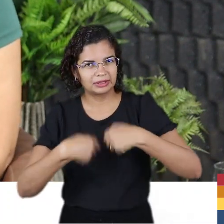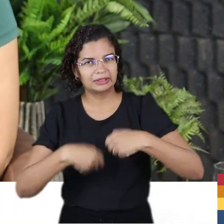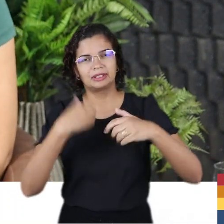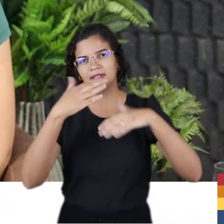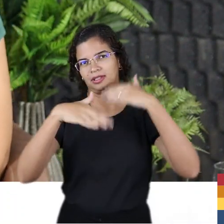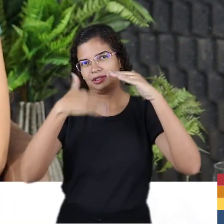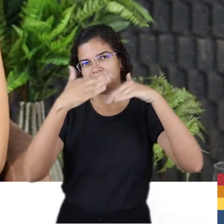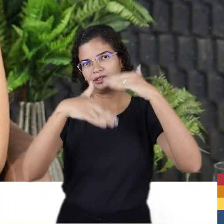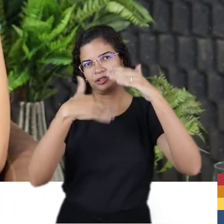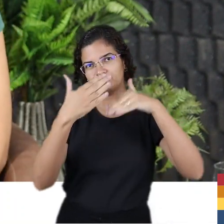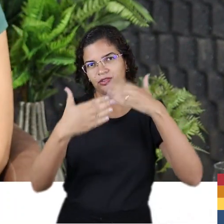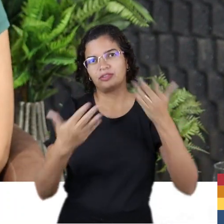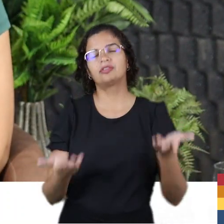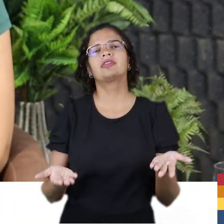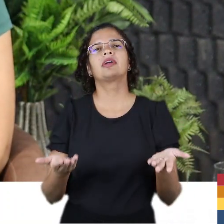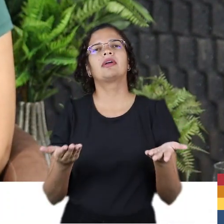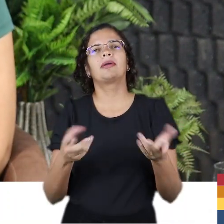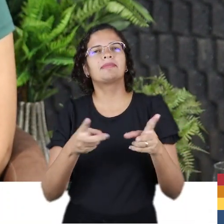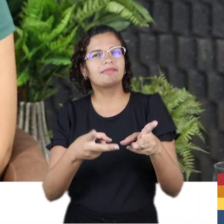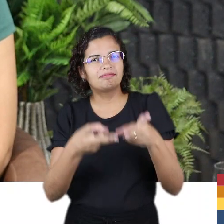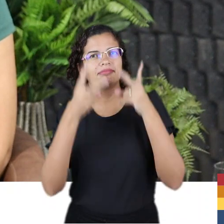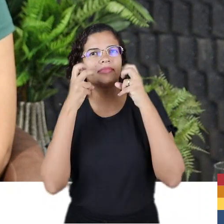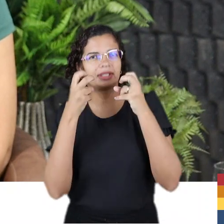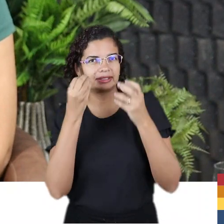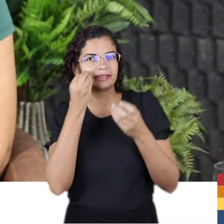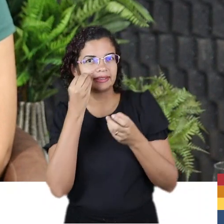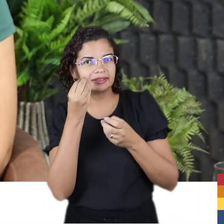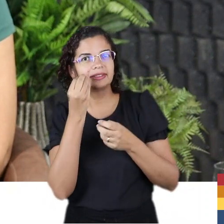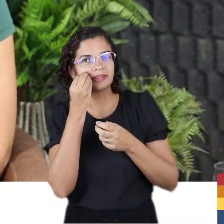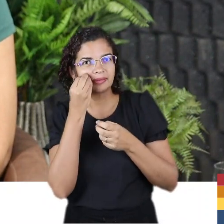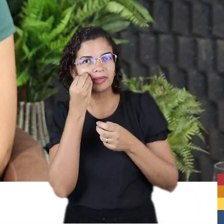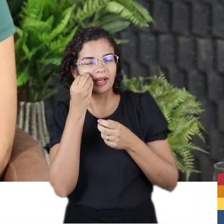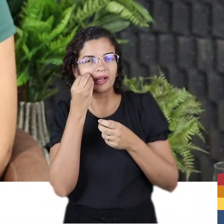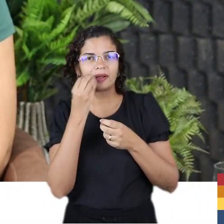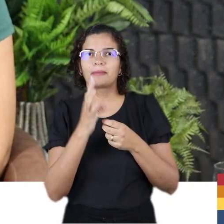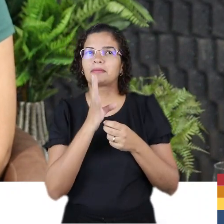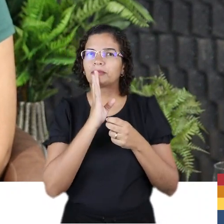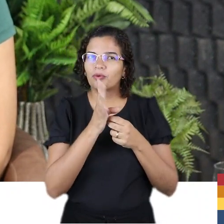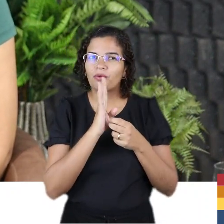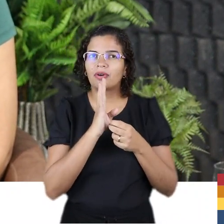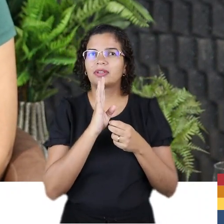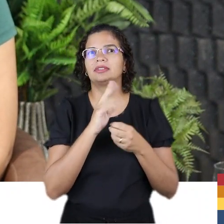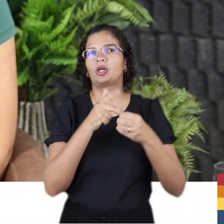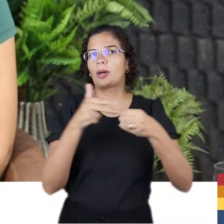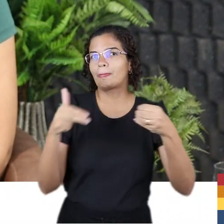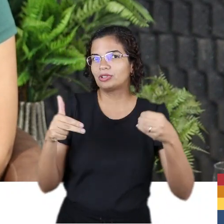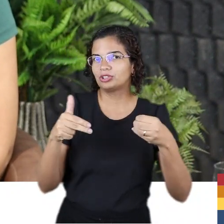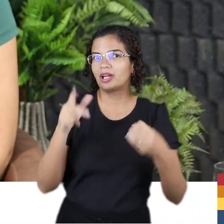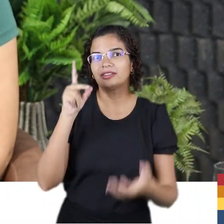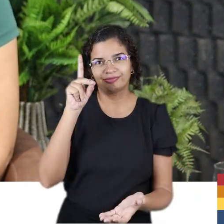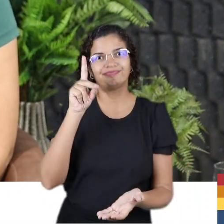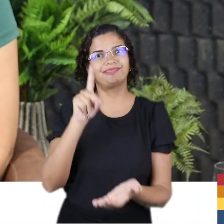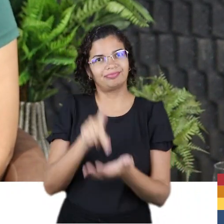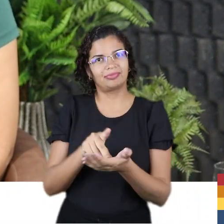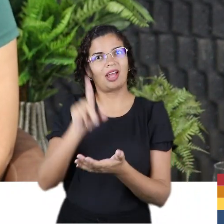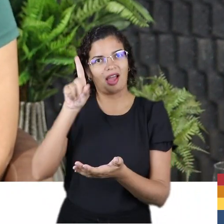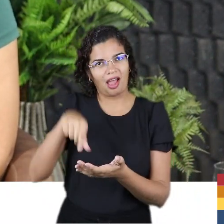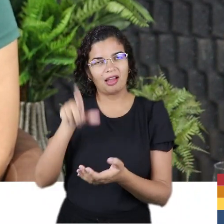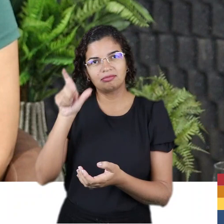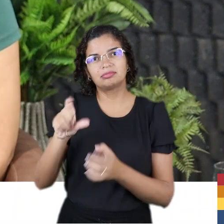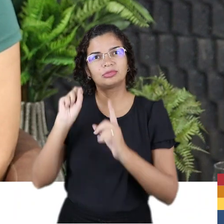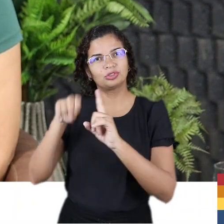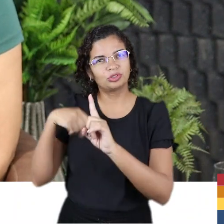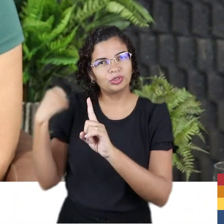percebe aí esse orientativo, né, didático, quanto a